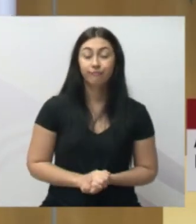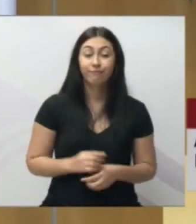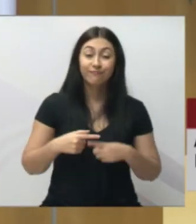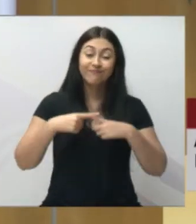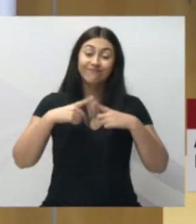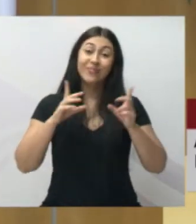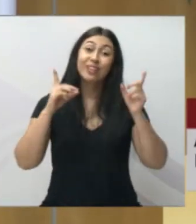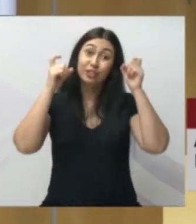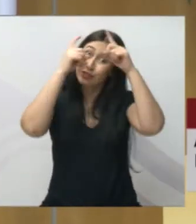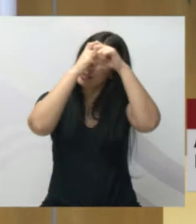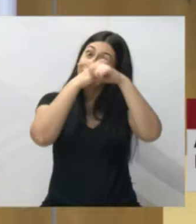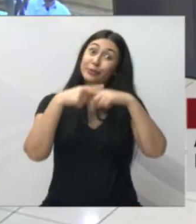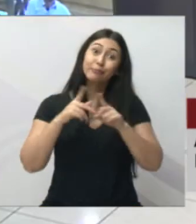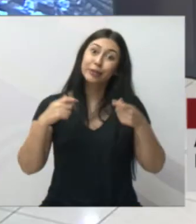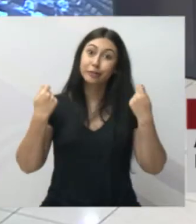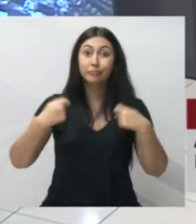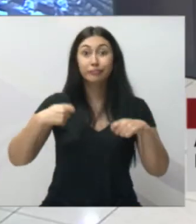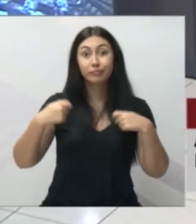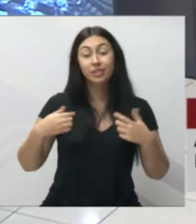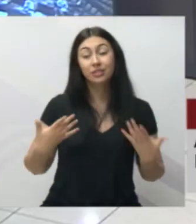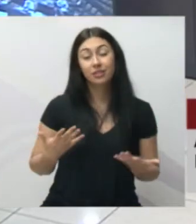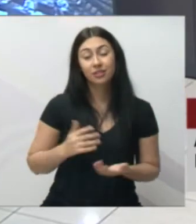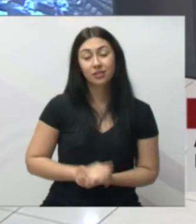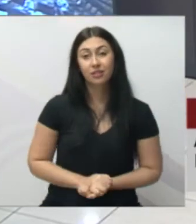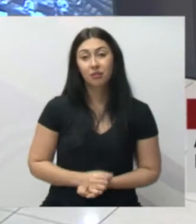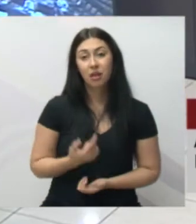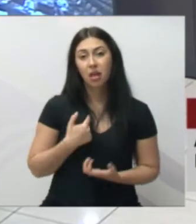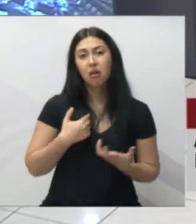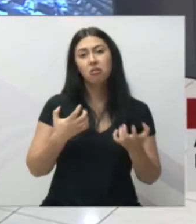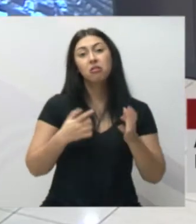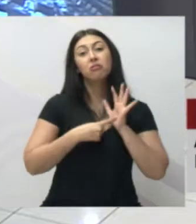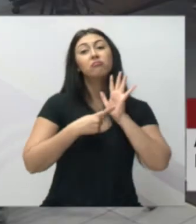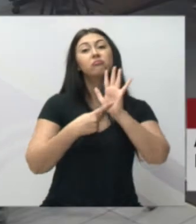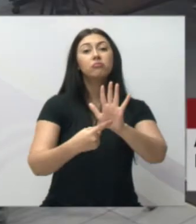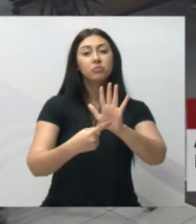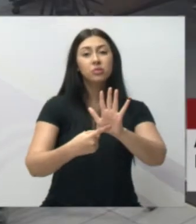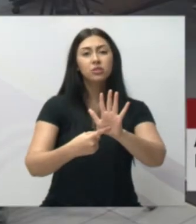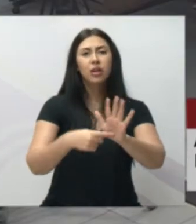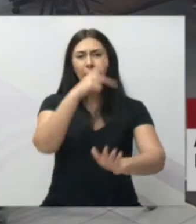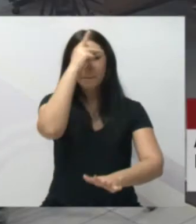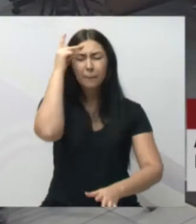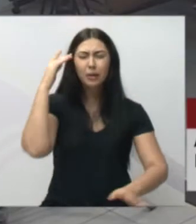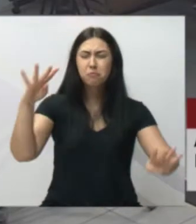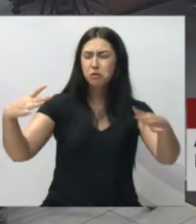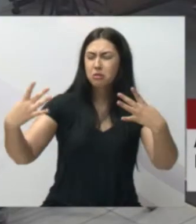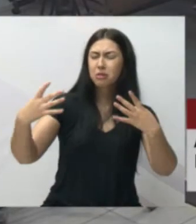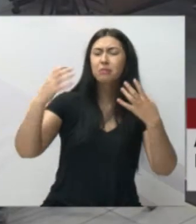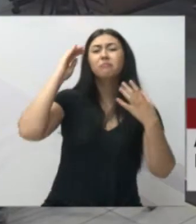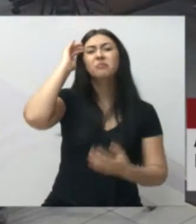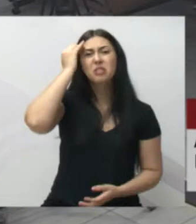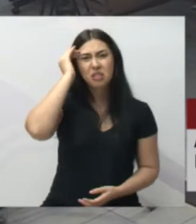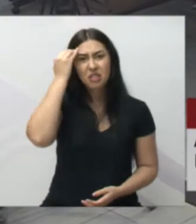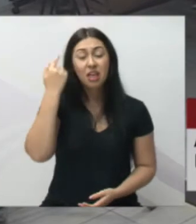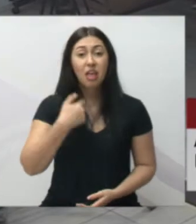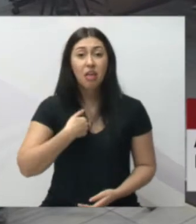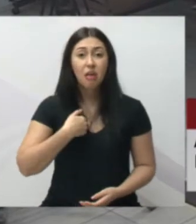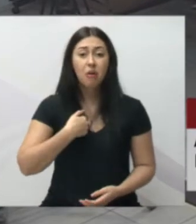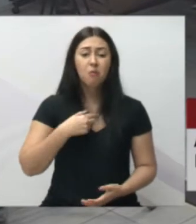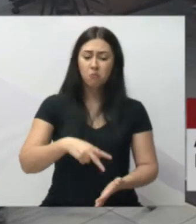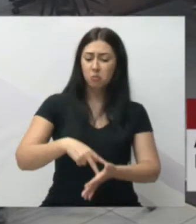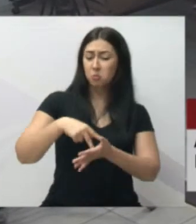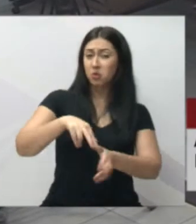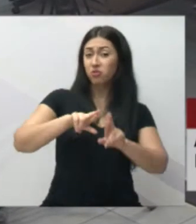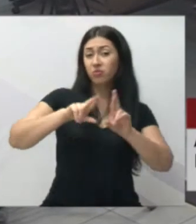mas necessário, tá certo? Só queria deixar registrado isso aqui, para que as pessoas entendessem que o meu posicionamento não seria esse, tá